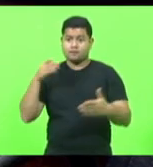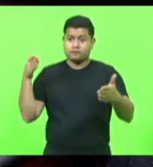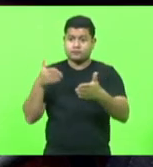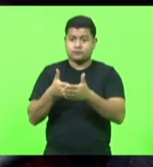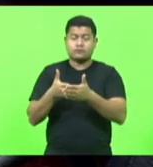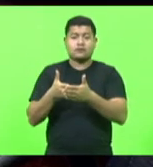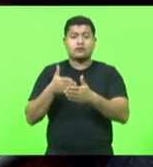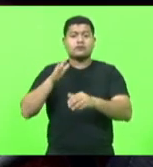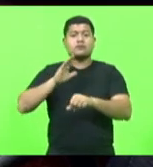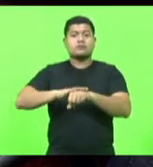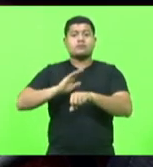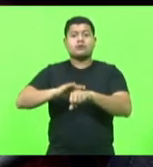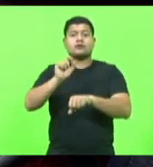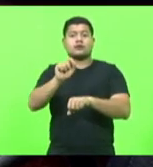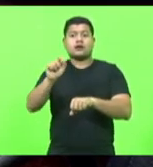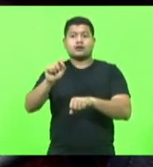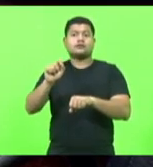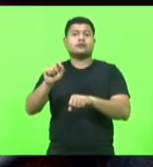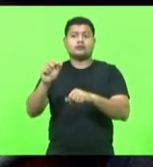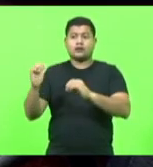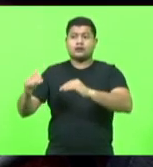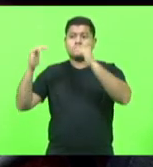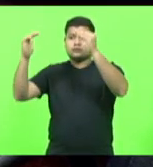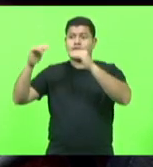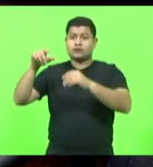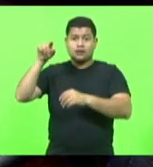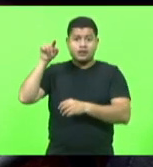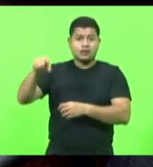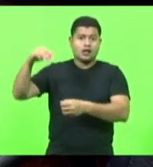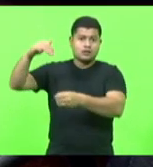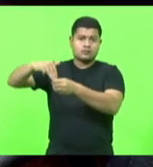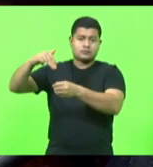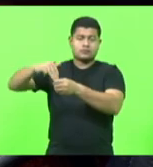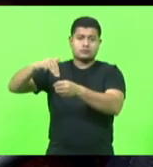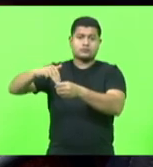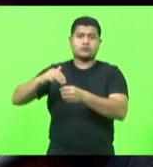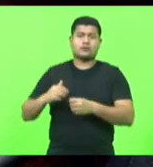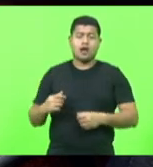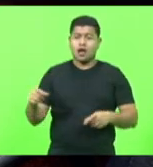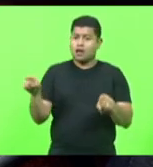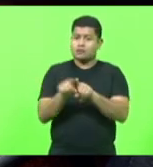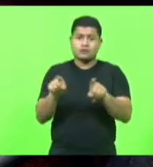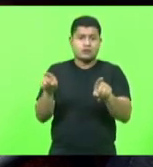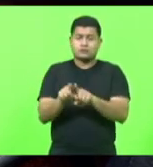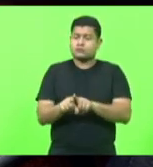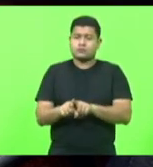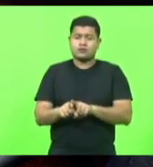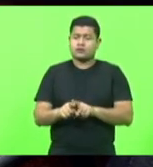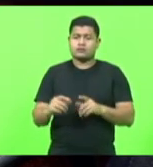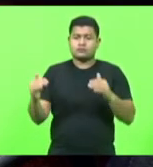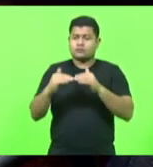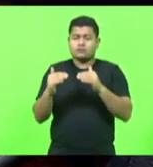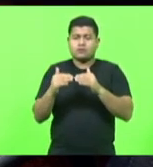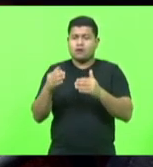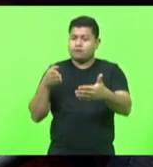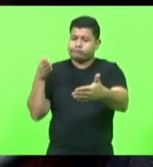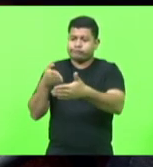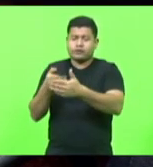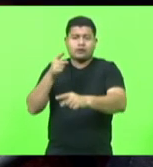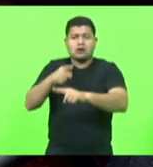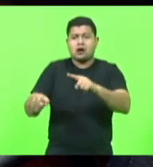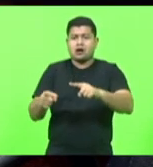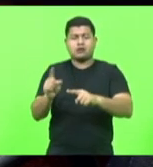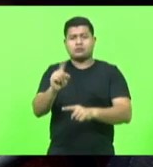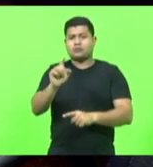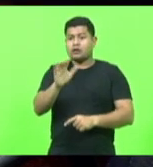autoridades municipais com relação ao deputado, que eu também não concordo com esse veto. Agora, não posso concordar em que nós aqui aprovamos